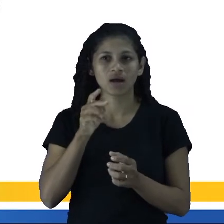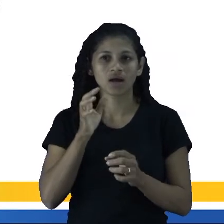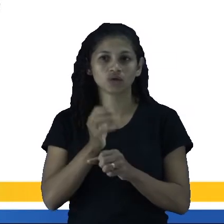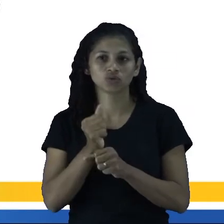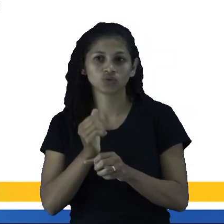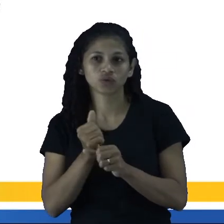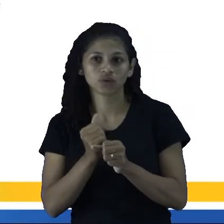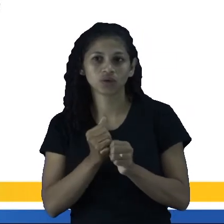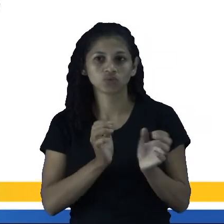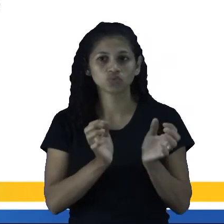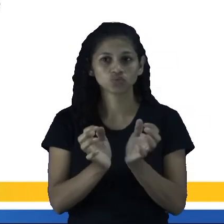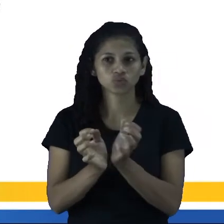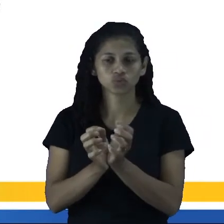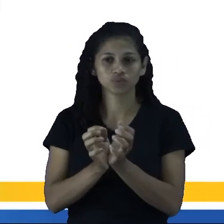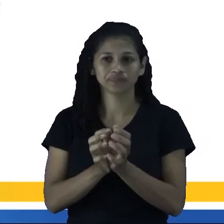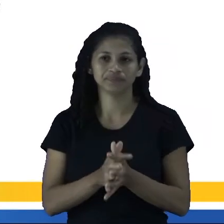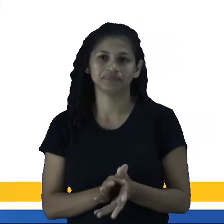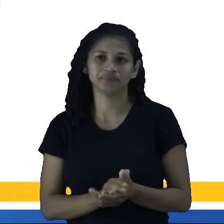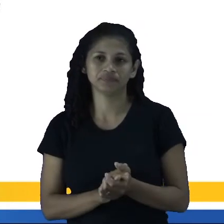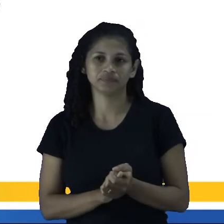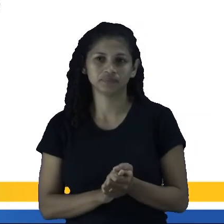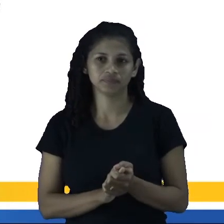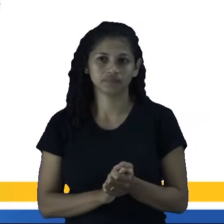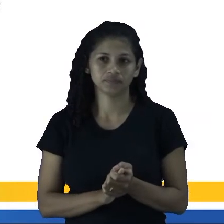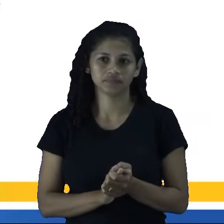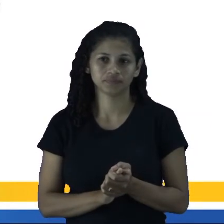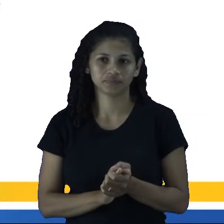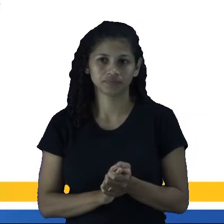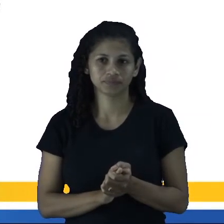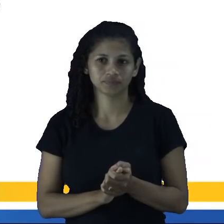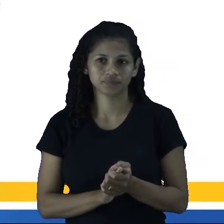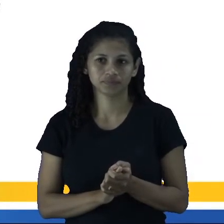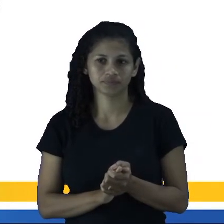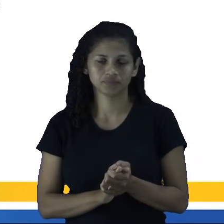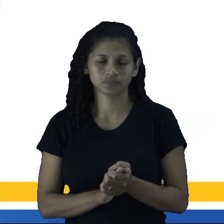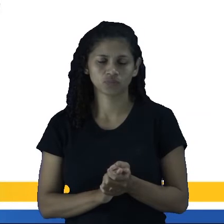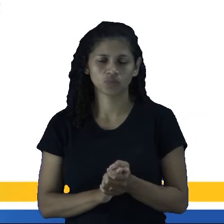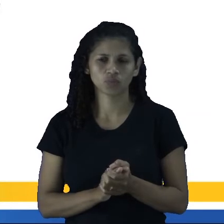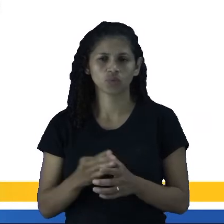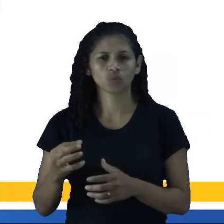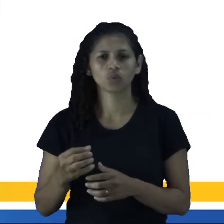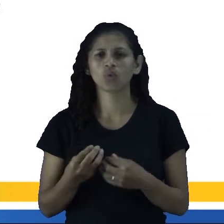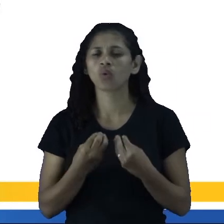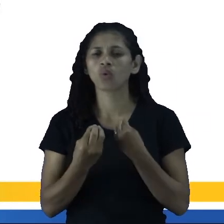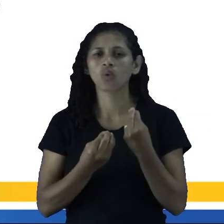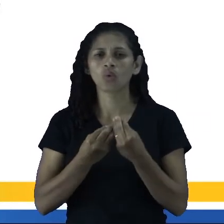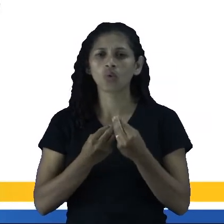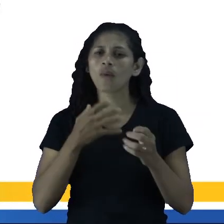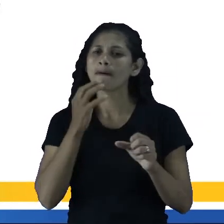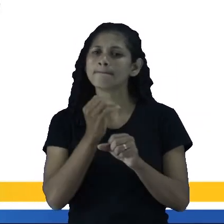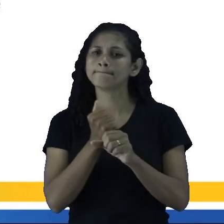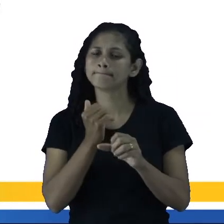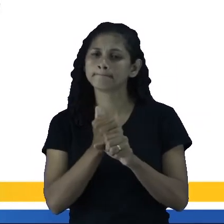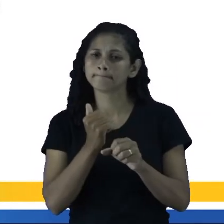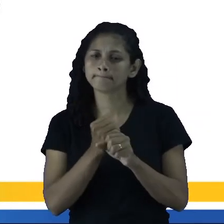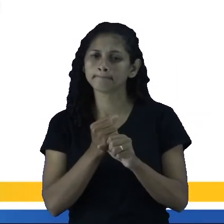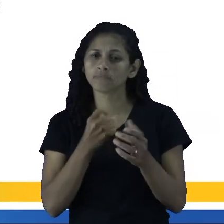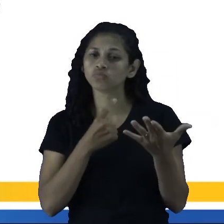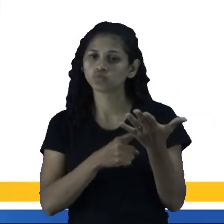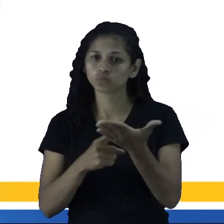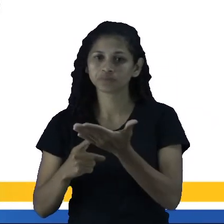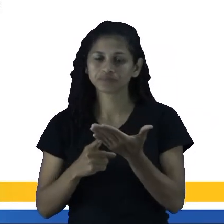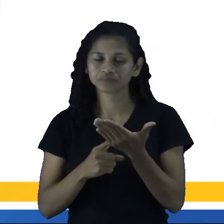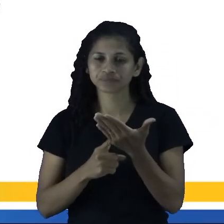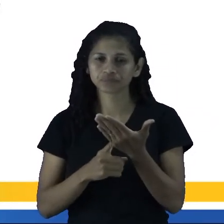quero calcular. Bora ver isso aqui? Como calcular uma combinação? Em primeiro lugar, é importante